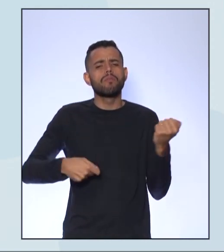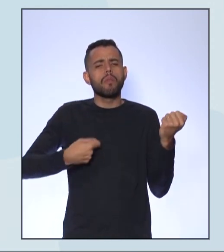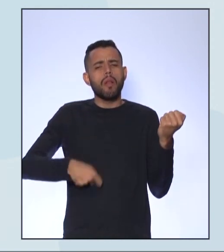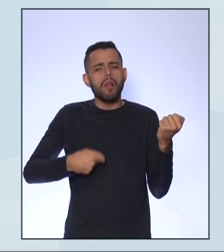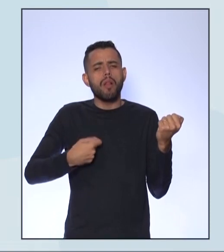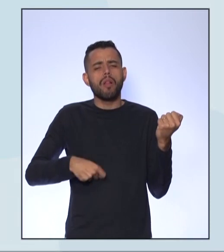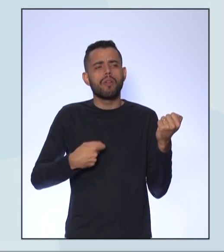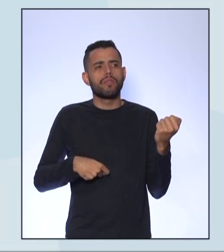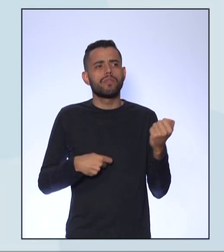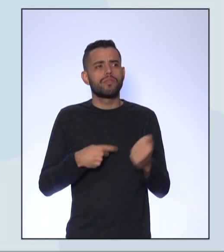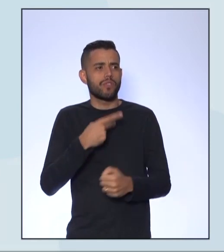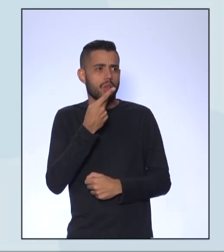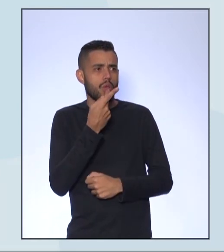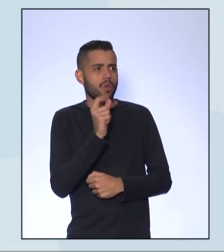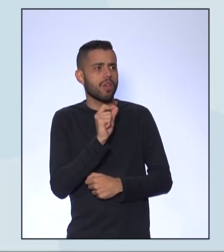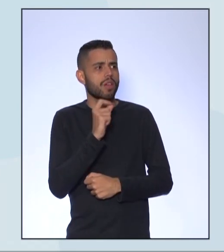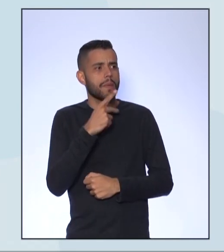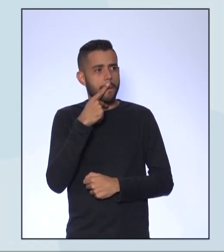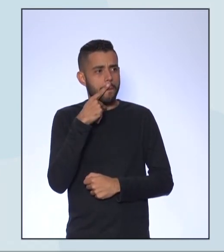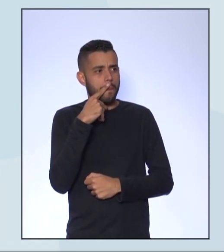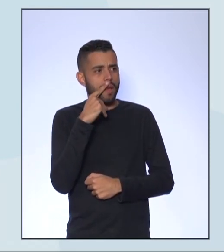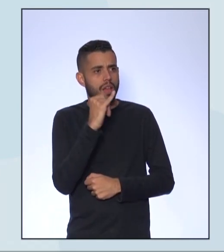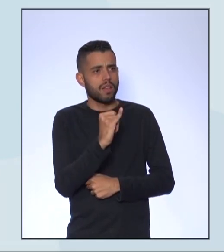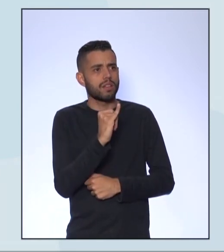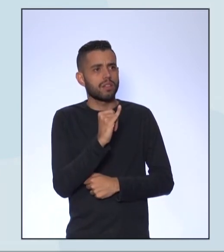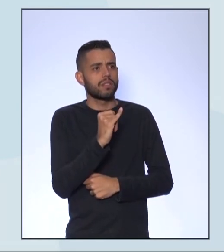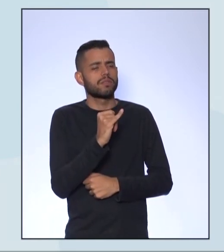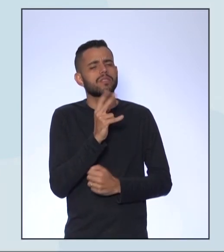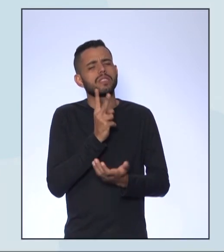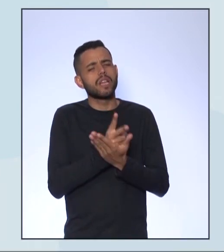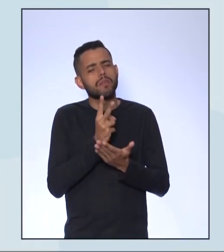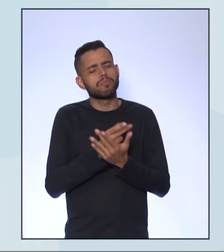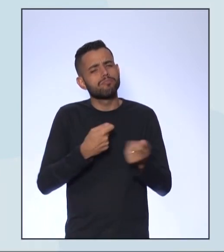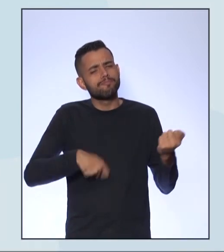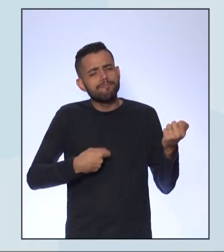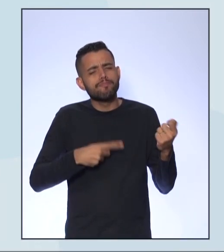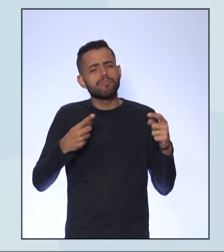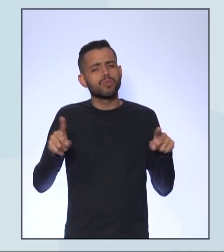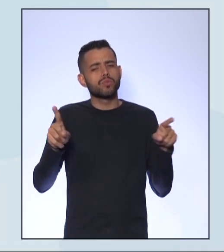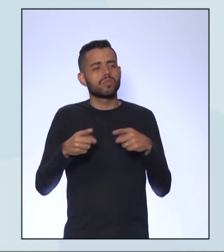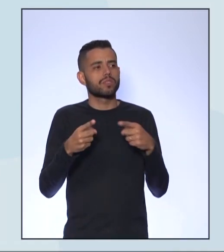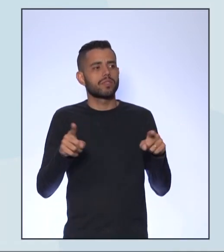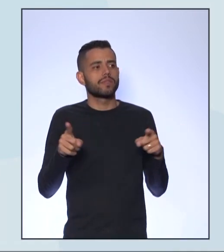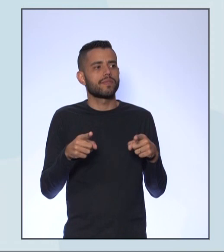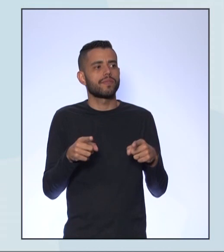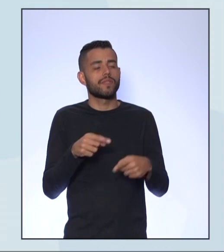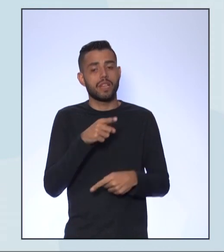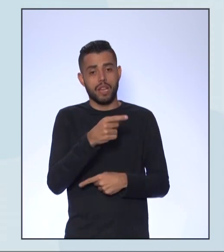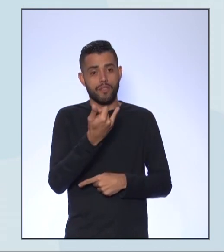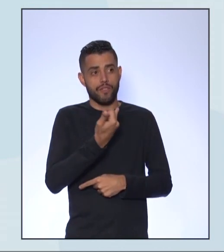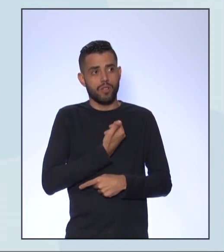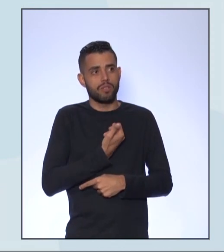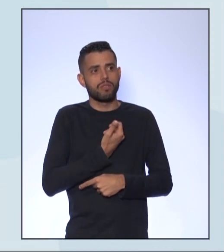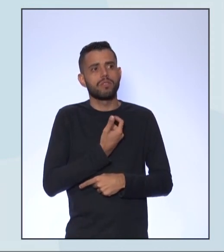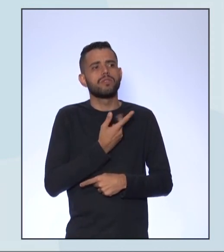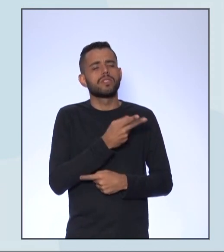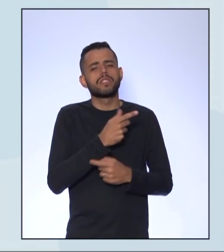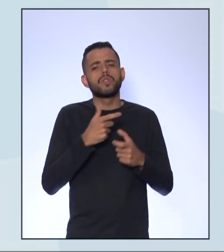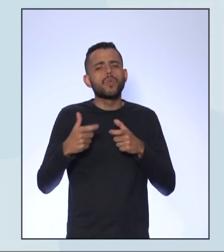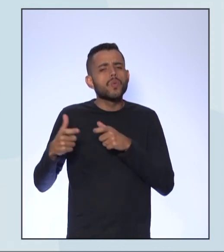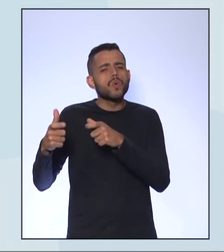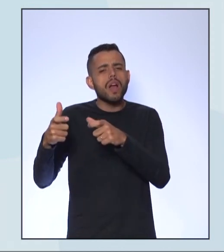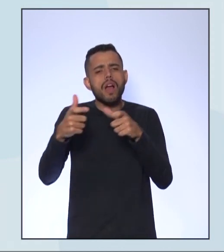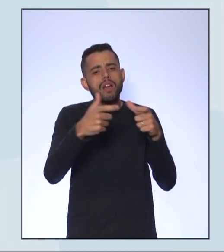lhe falou: "Pai, sempre toca para nós. Ele contou que você toca em muitos lugares onde